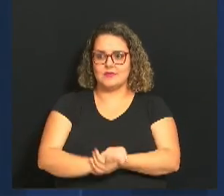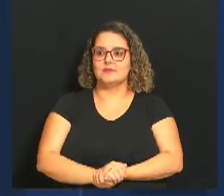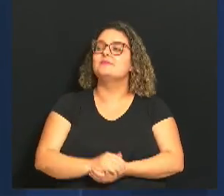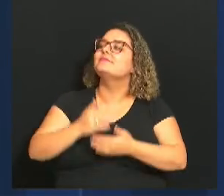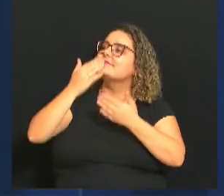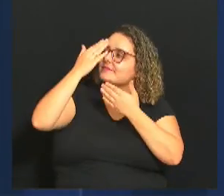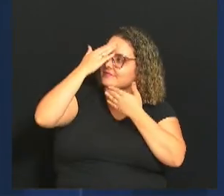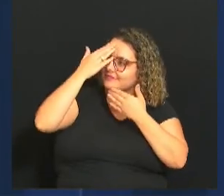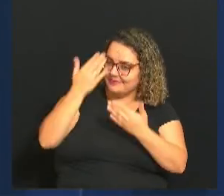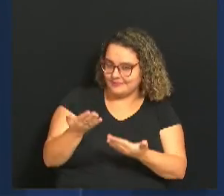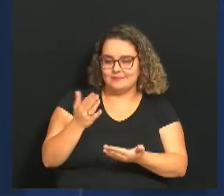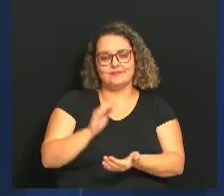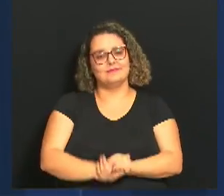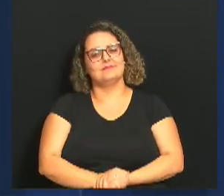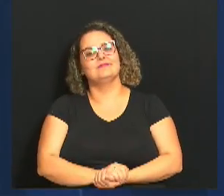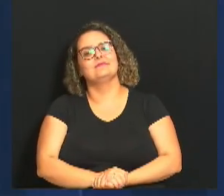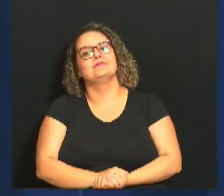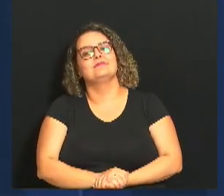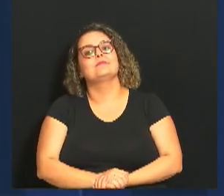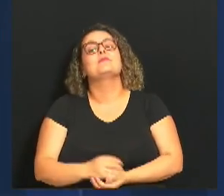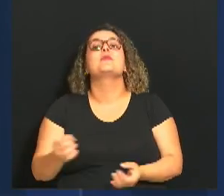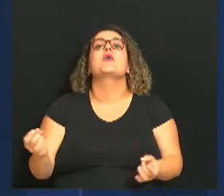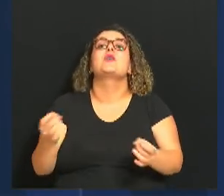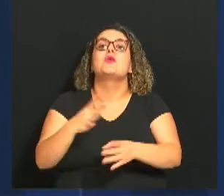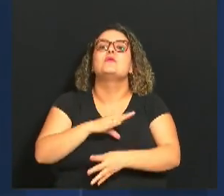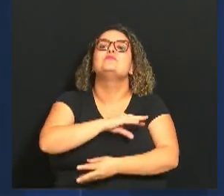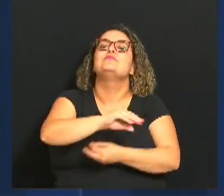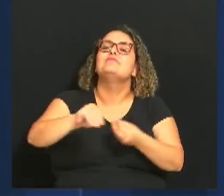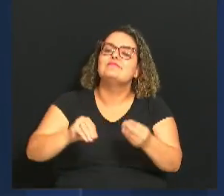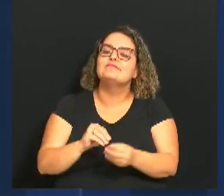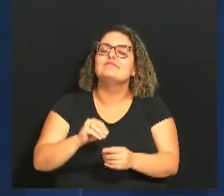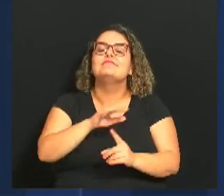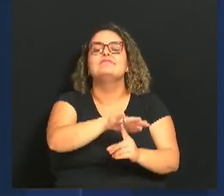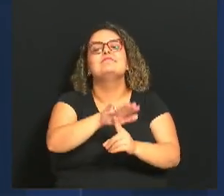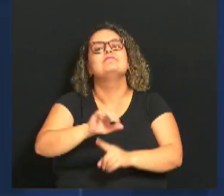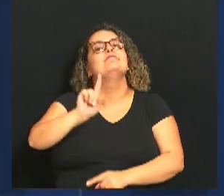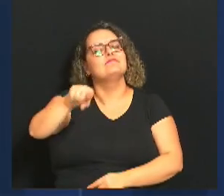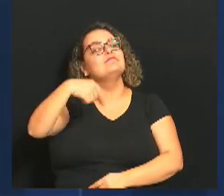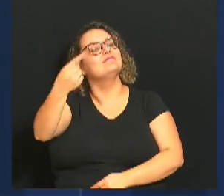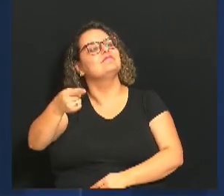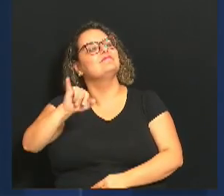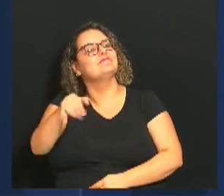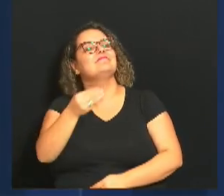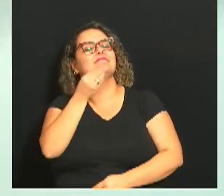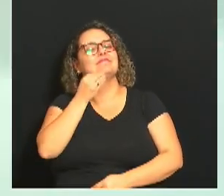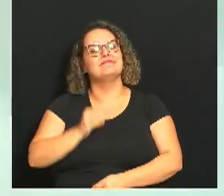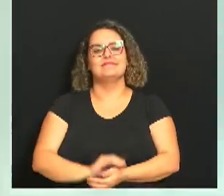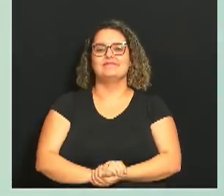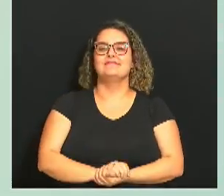Obrigada. E assim a gente encerra o Giro Ambiental de hoje. Até uma próxima oportunidade.